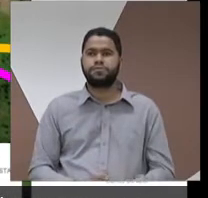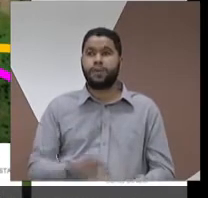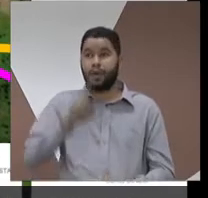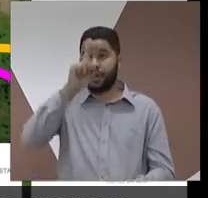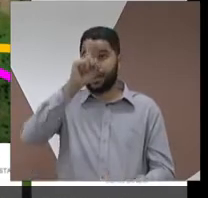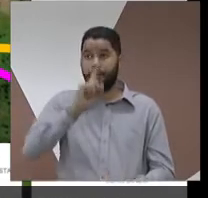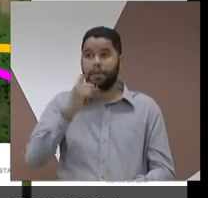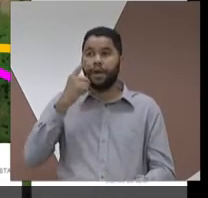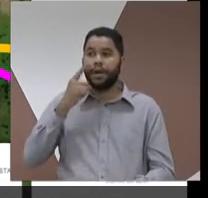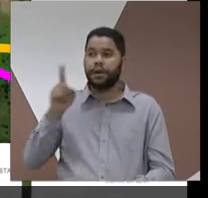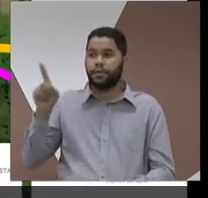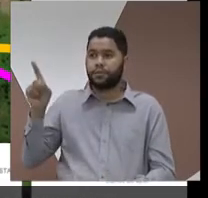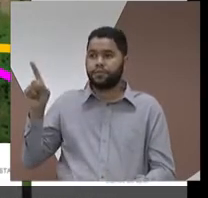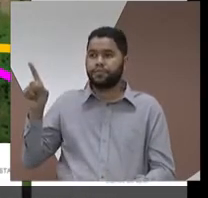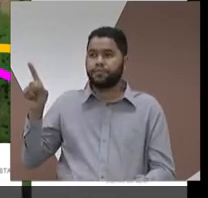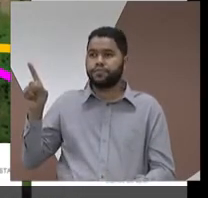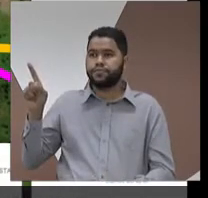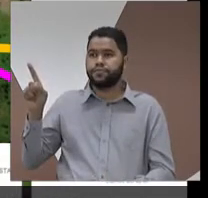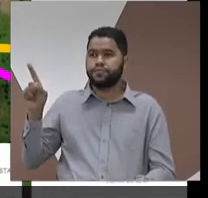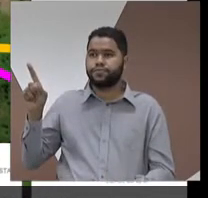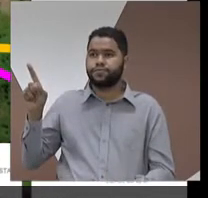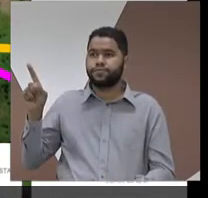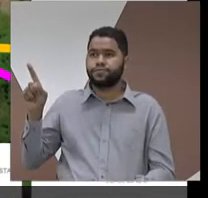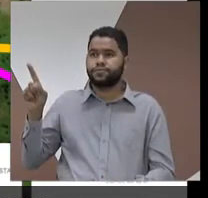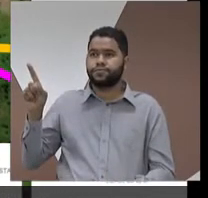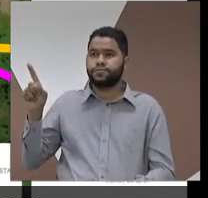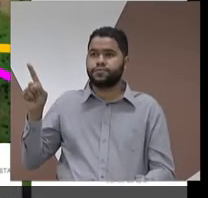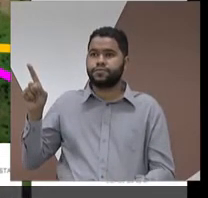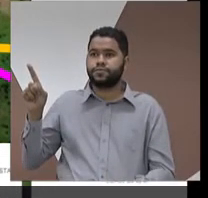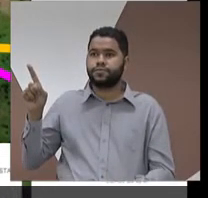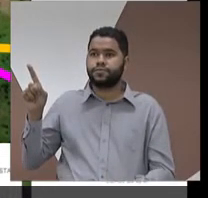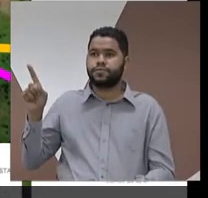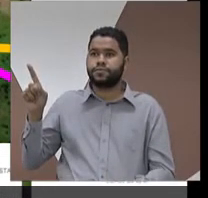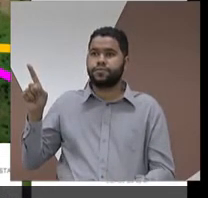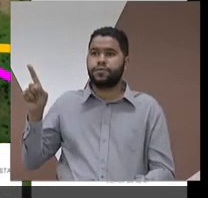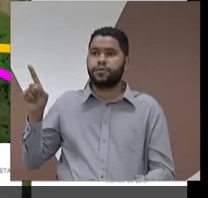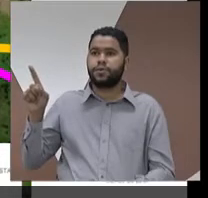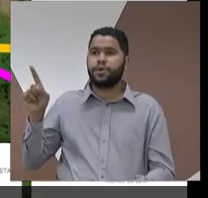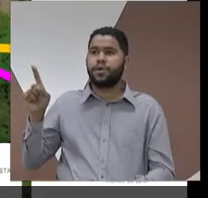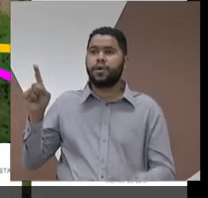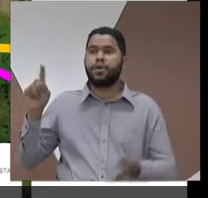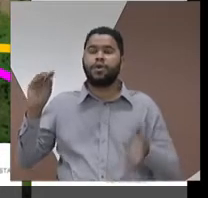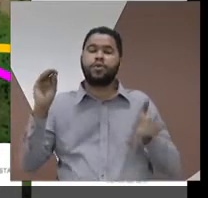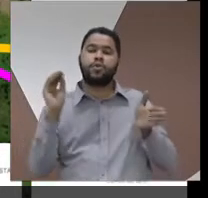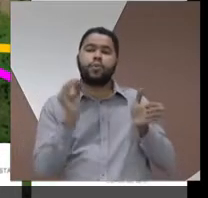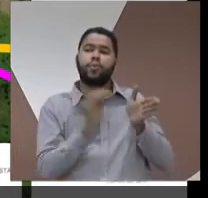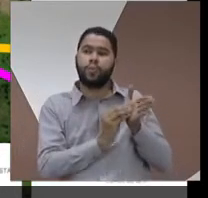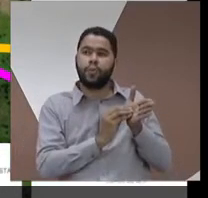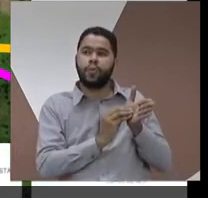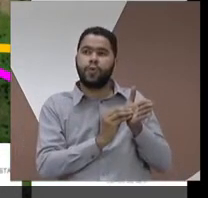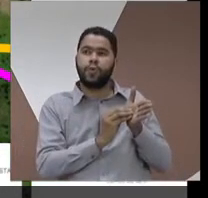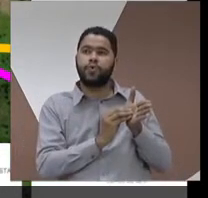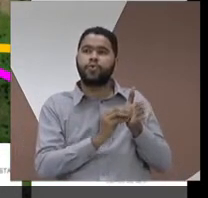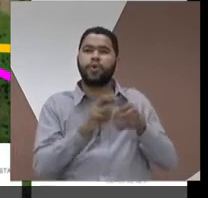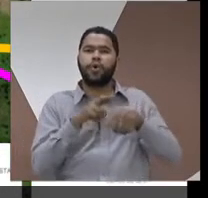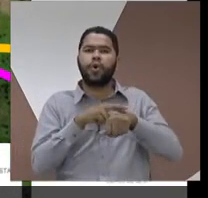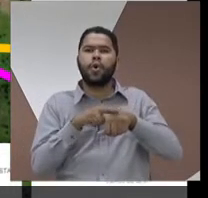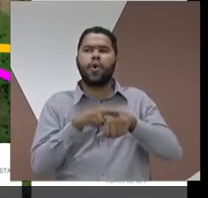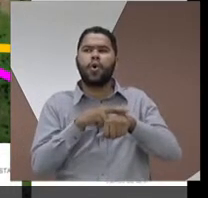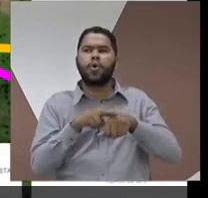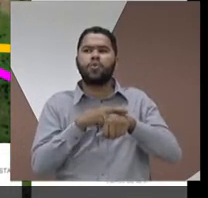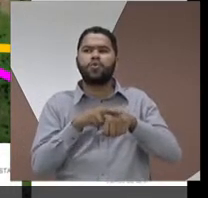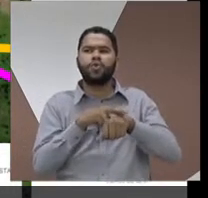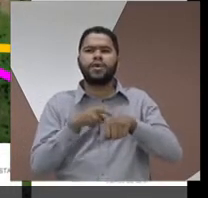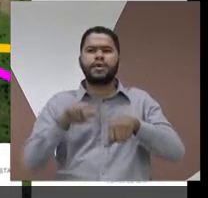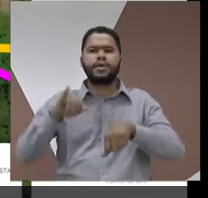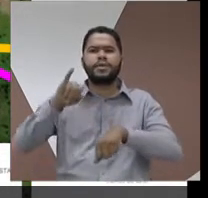amarelo. Agora, eles colocam esse roxo, que passa em